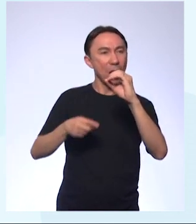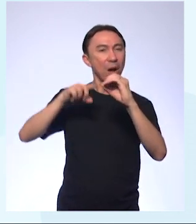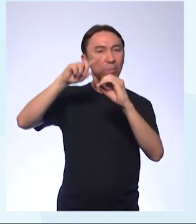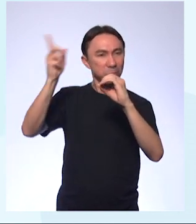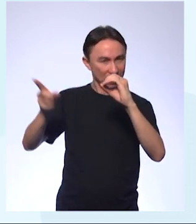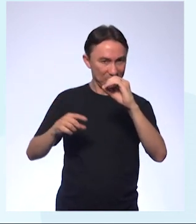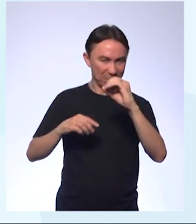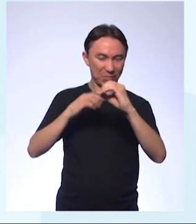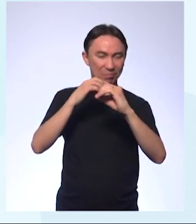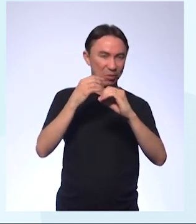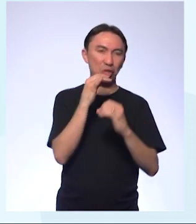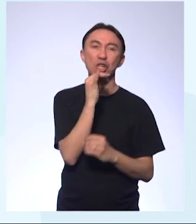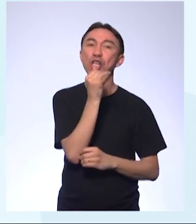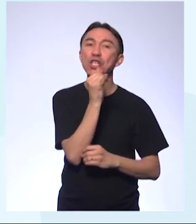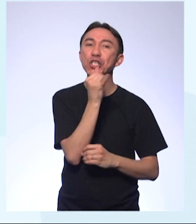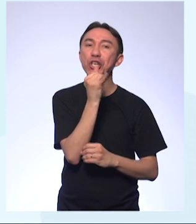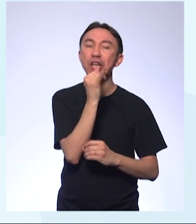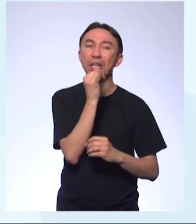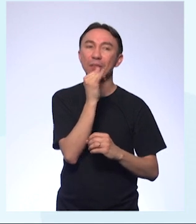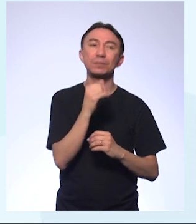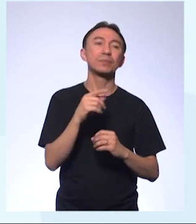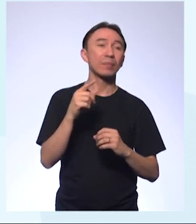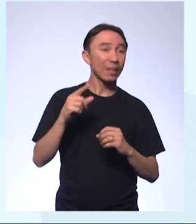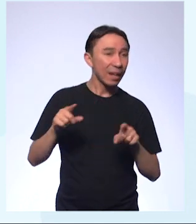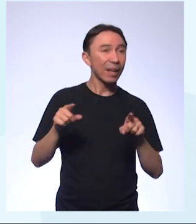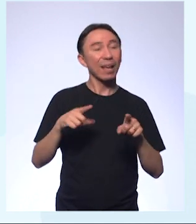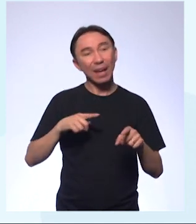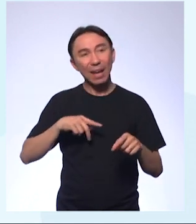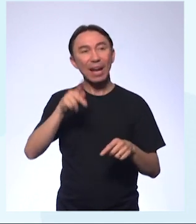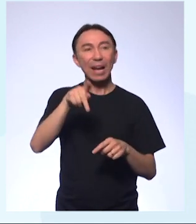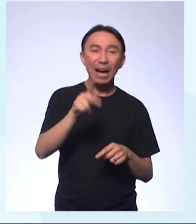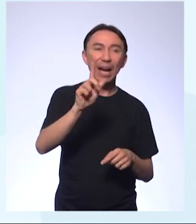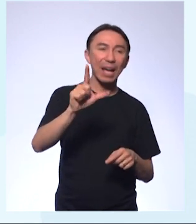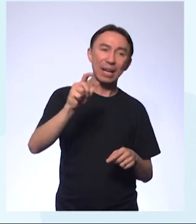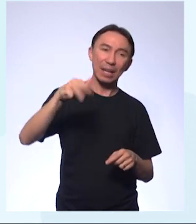o núcleo, e eu tenho aqui na frente algumas